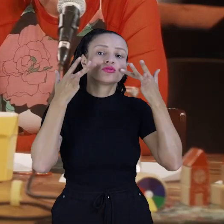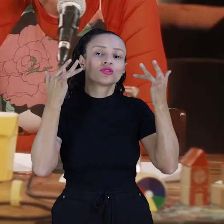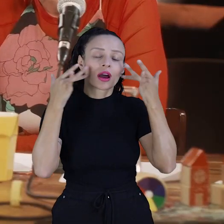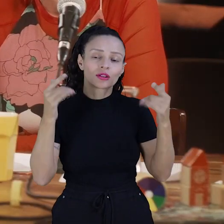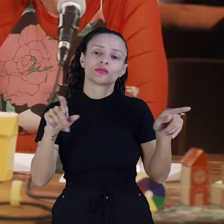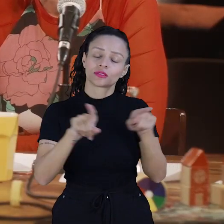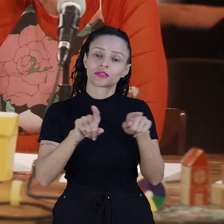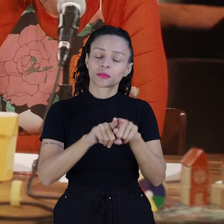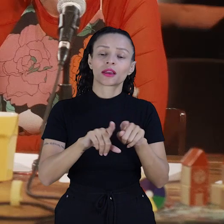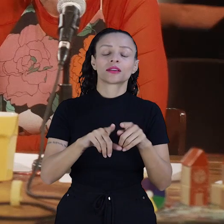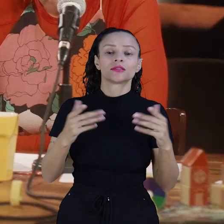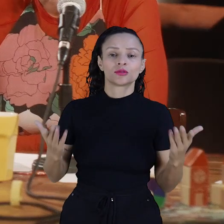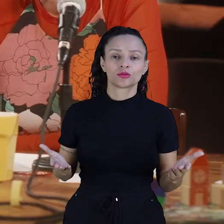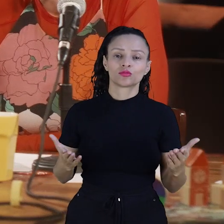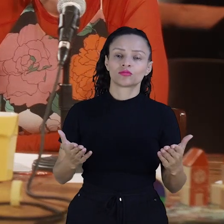do palco, como